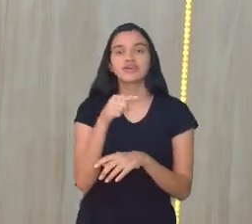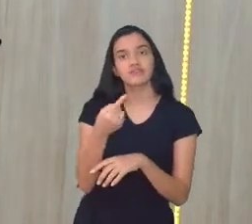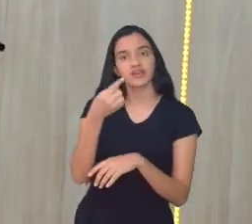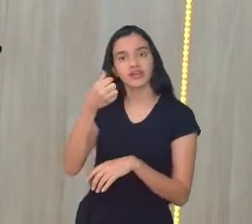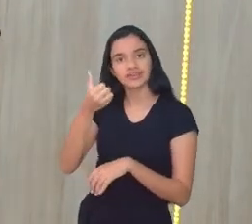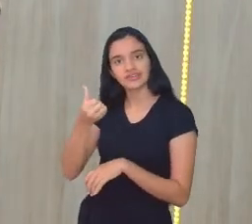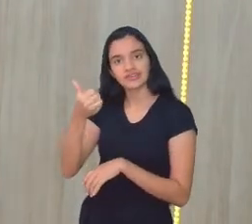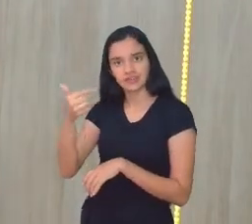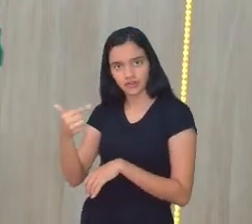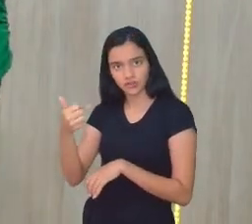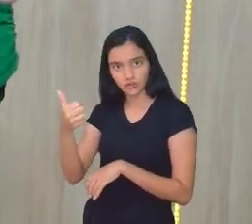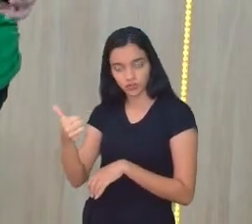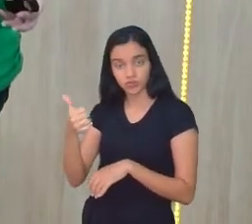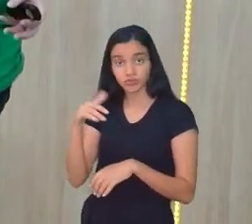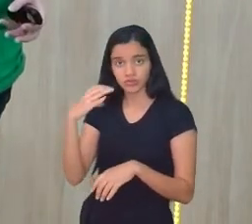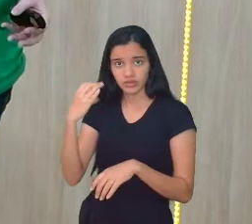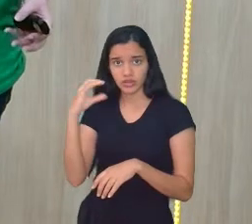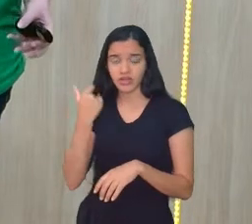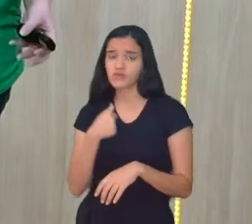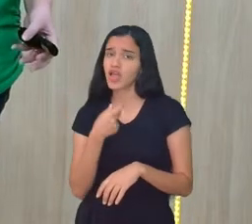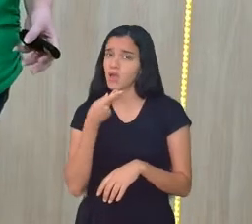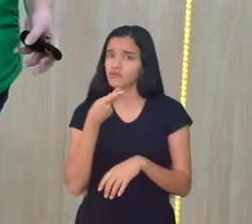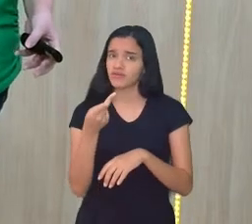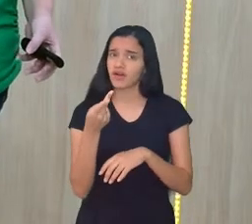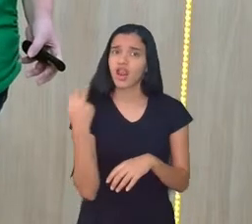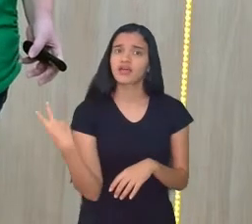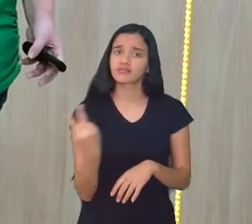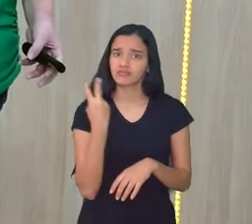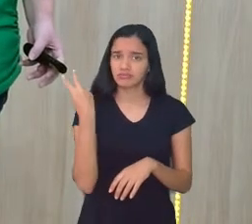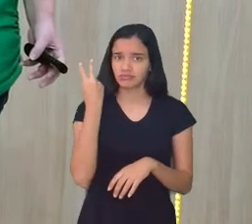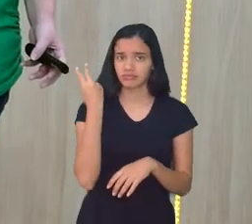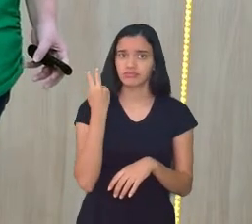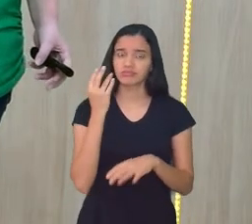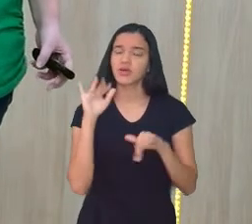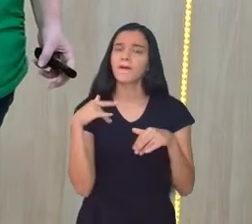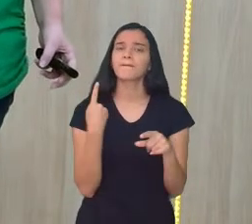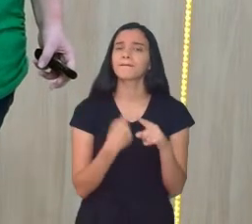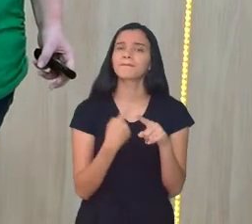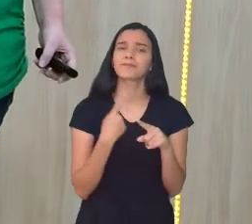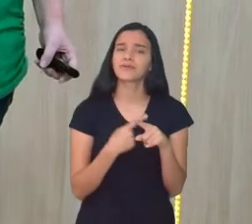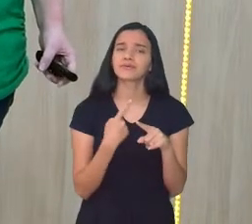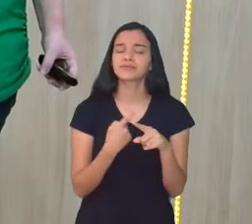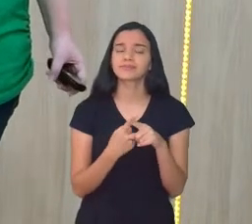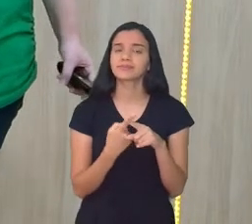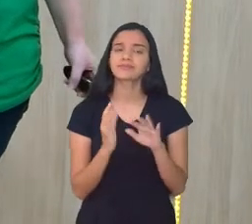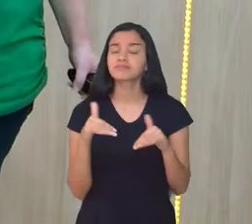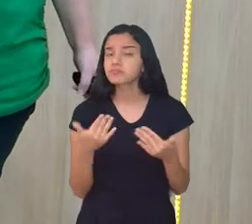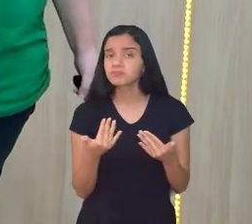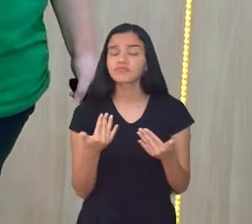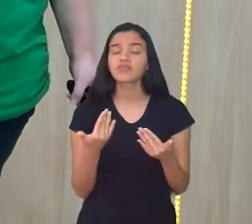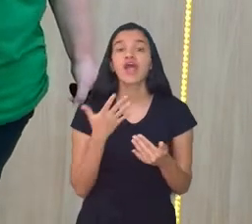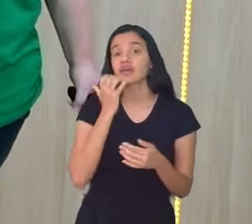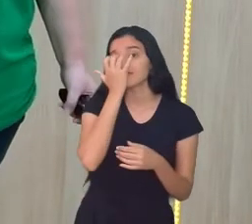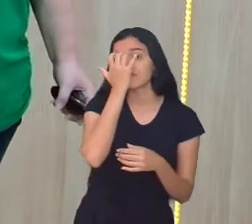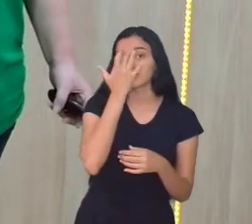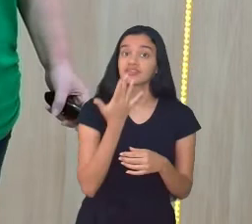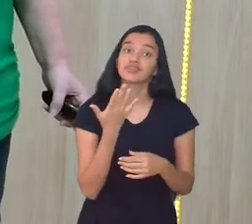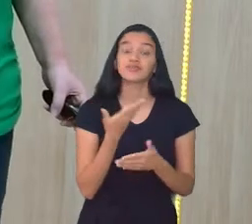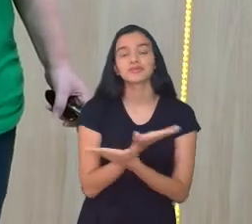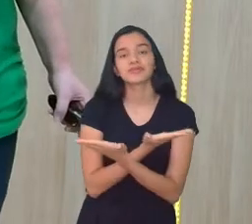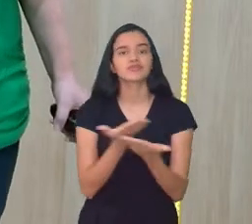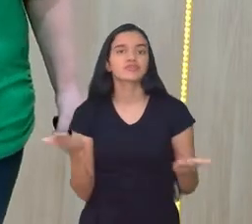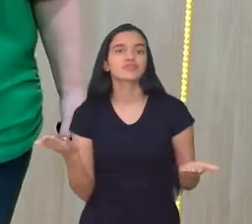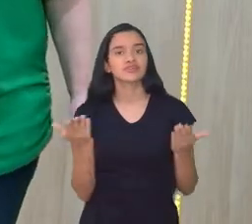231,61, eu já falei de valor monetário. Por quê? Porque é mais fácil para